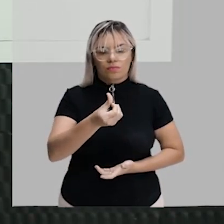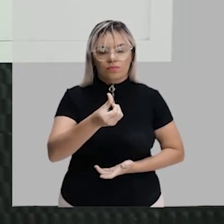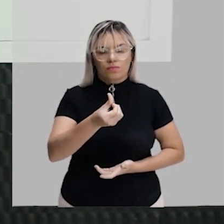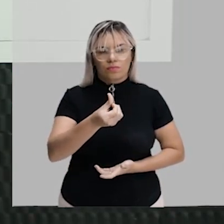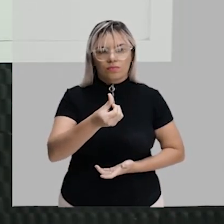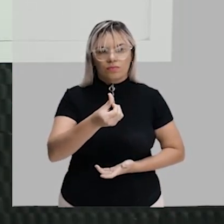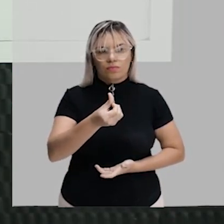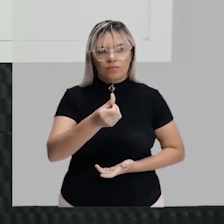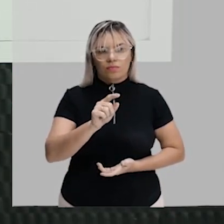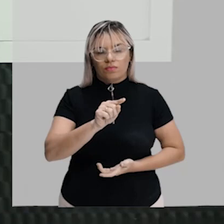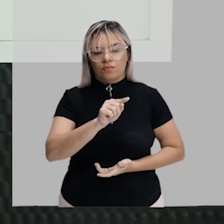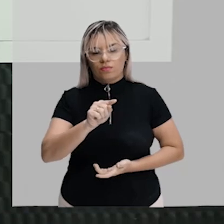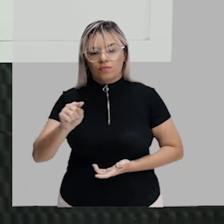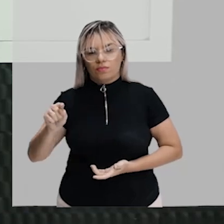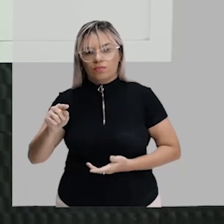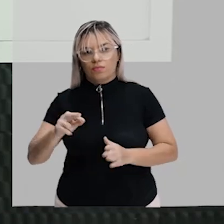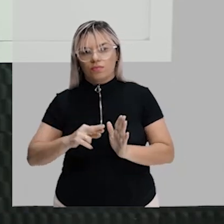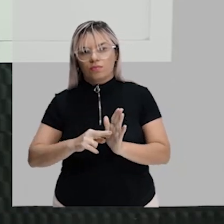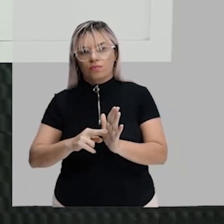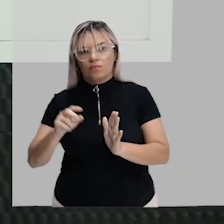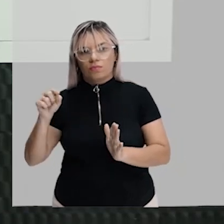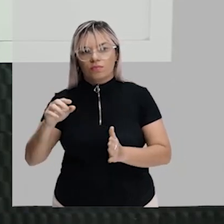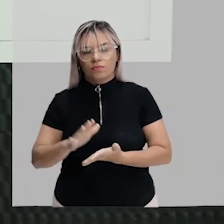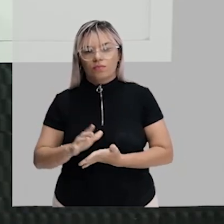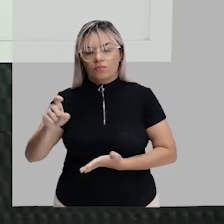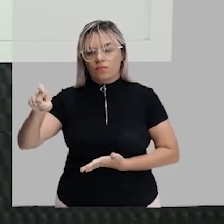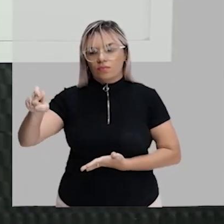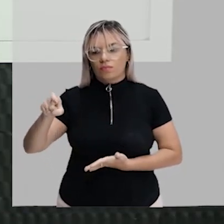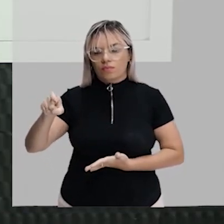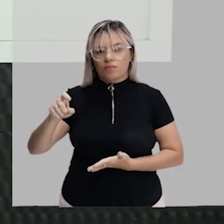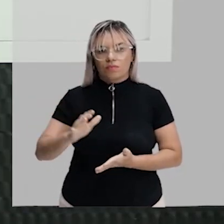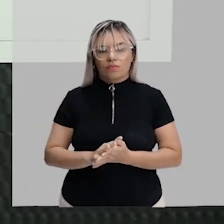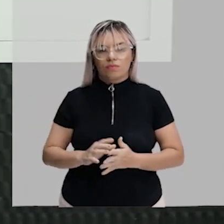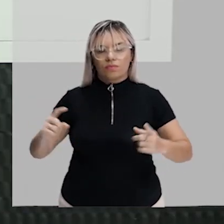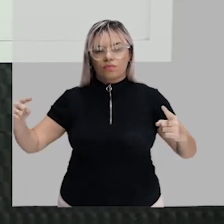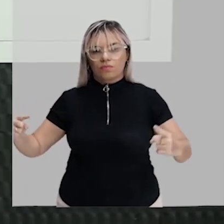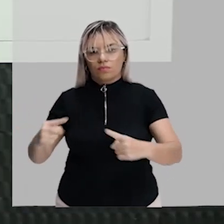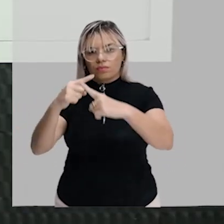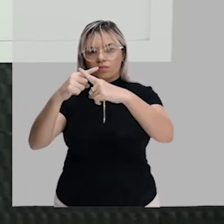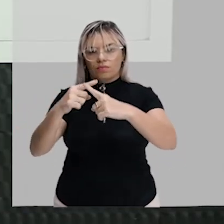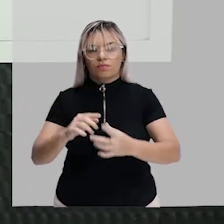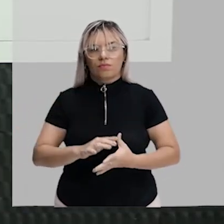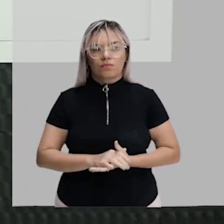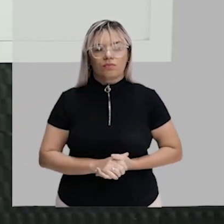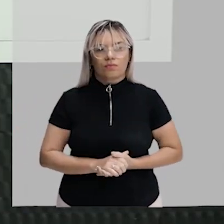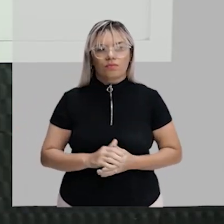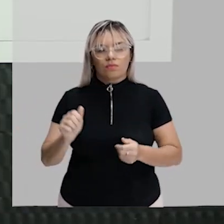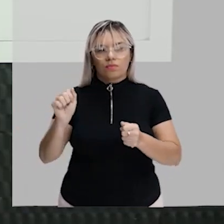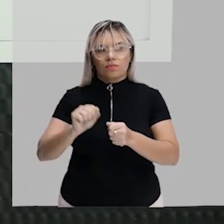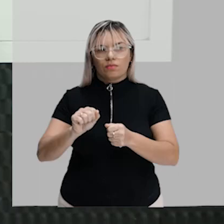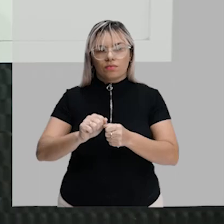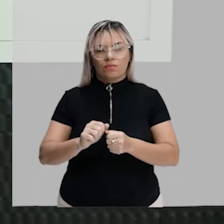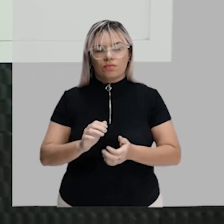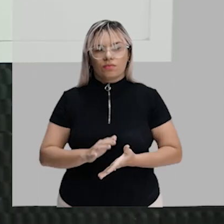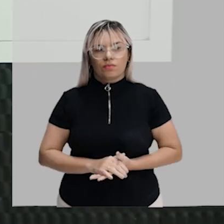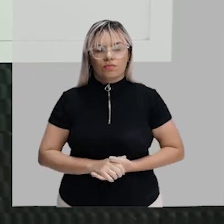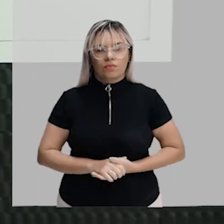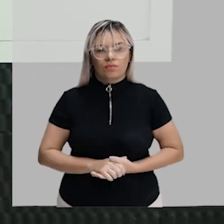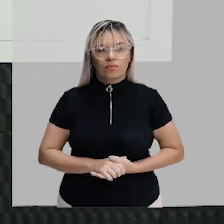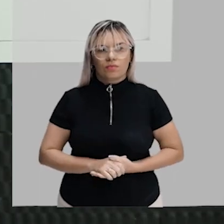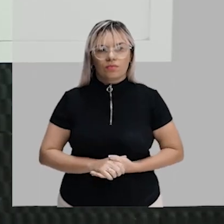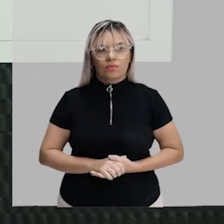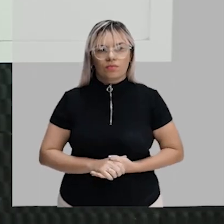gramas representa X. Tá? Fazendo aqui produto dos meios